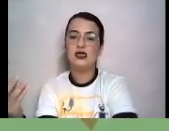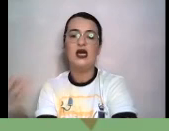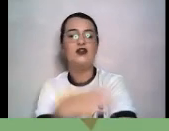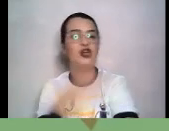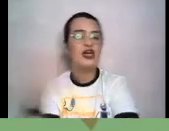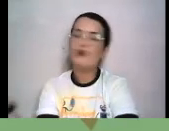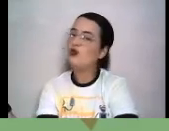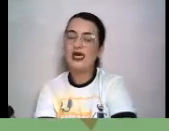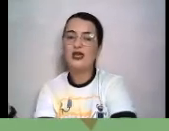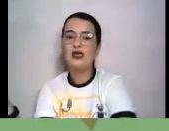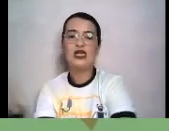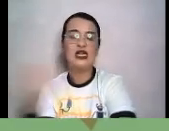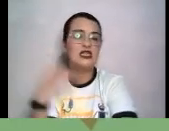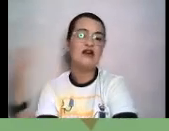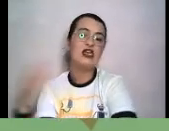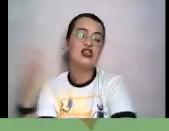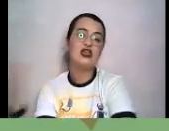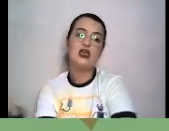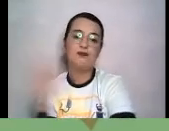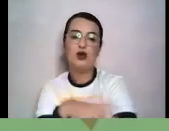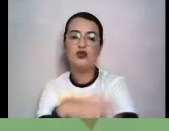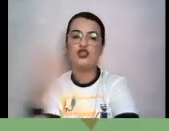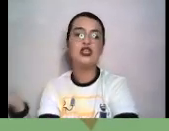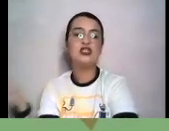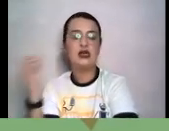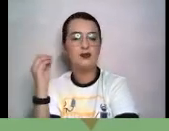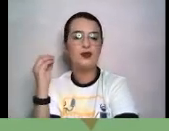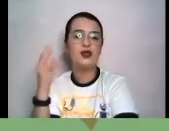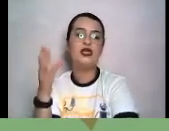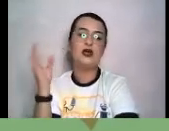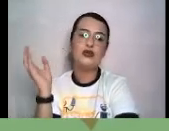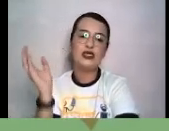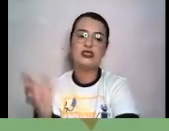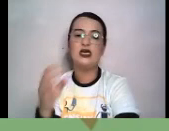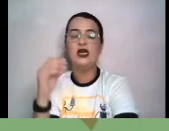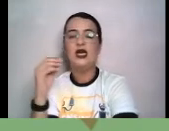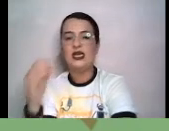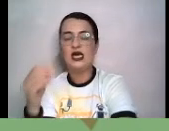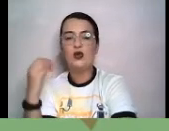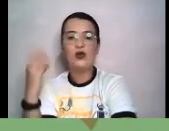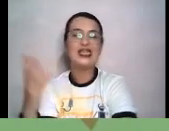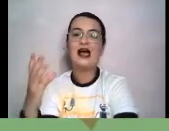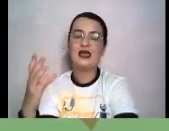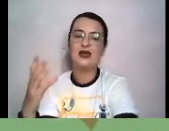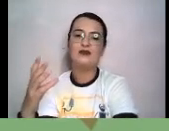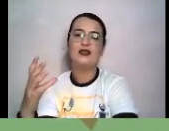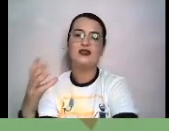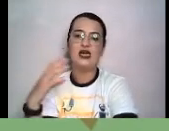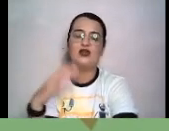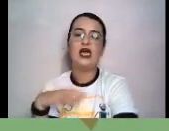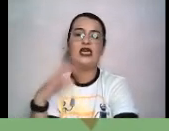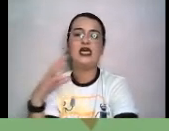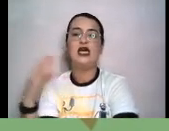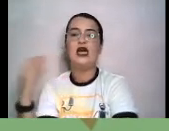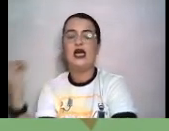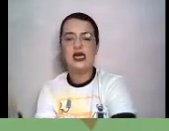países ficava com medo e acreditava que em poucos dias poderia acontecer, né, um ataque,